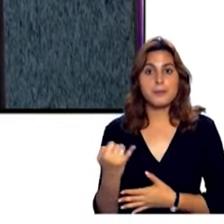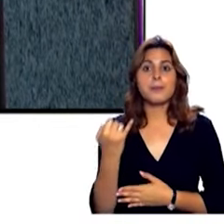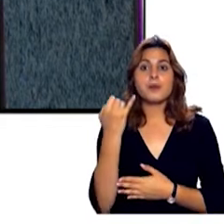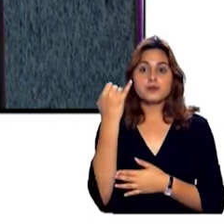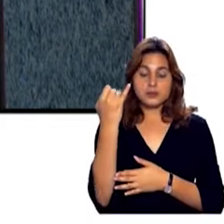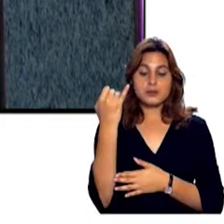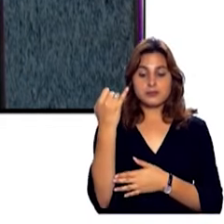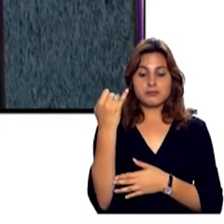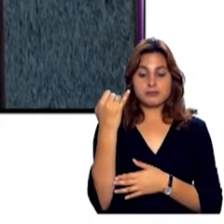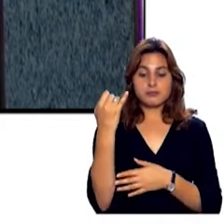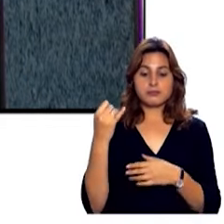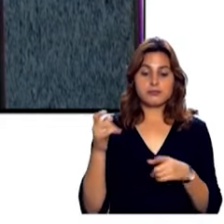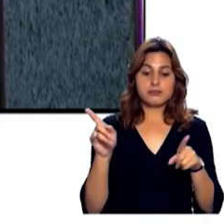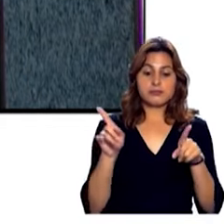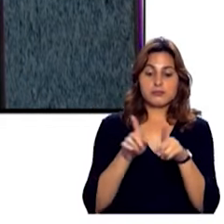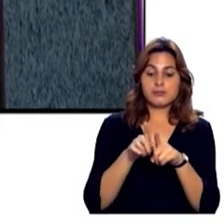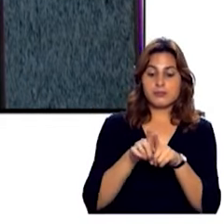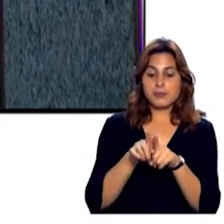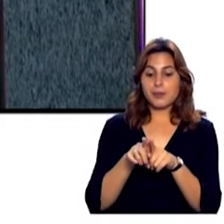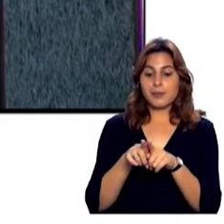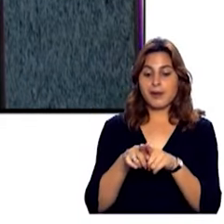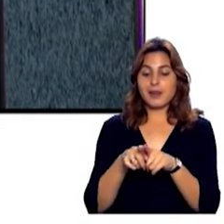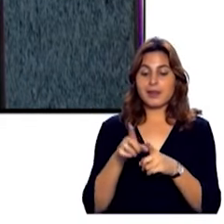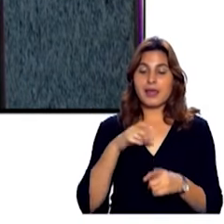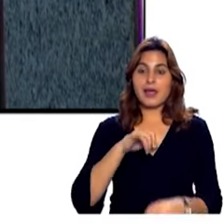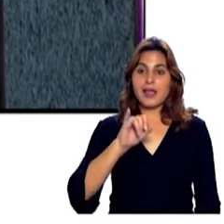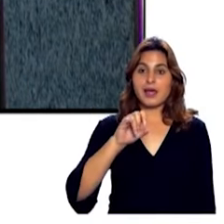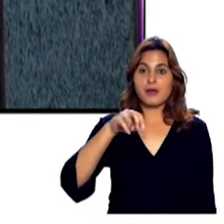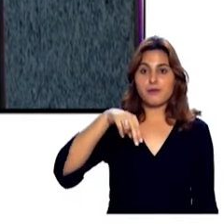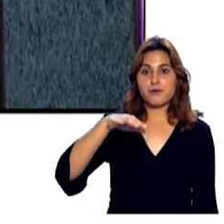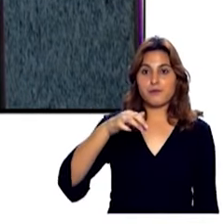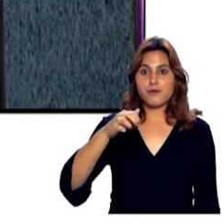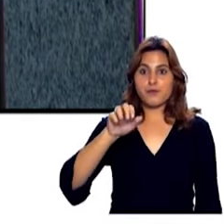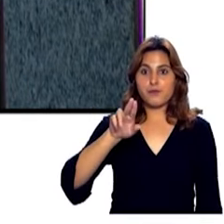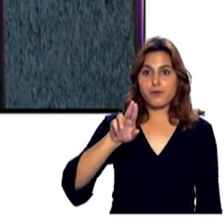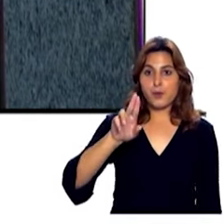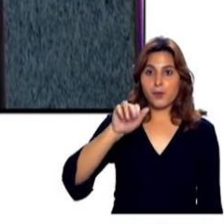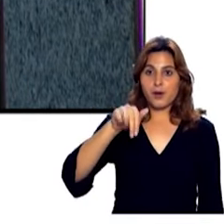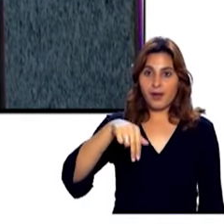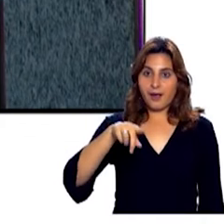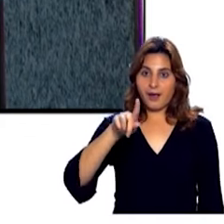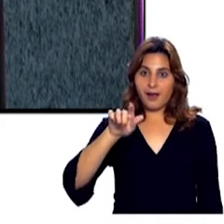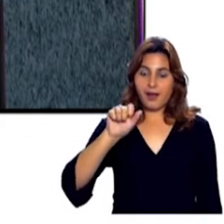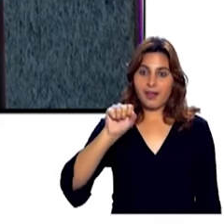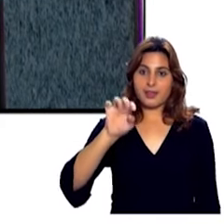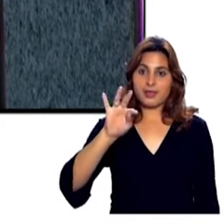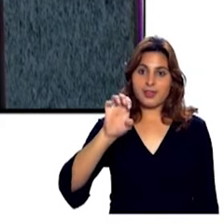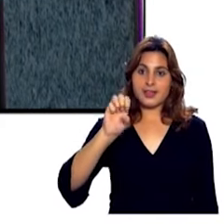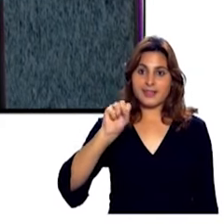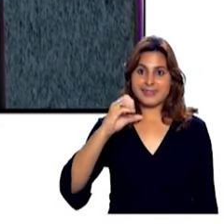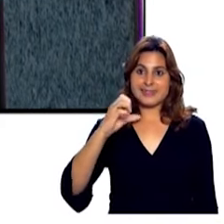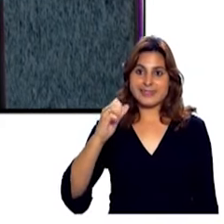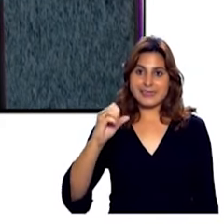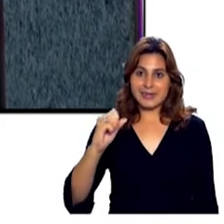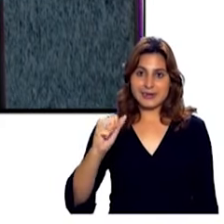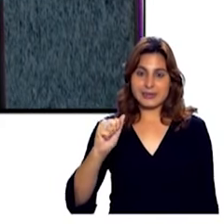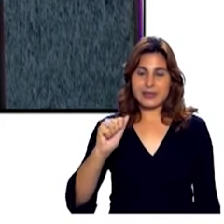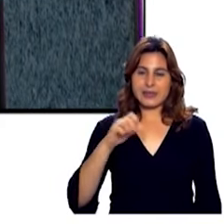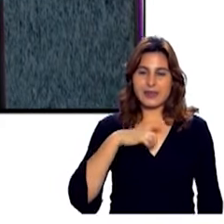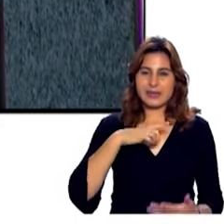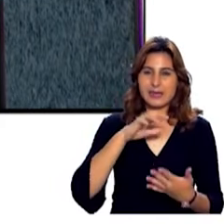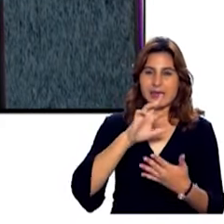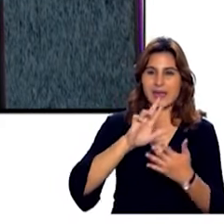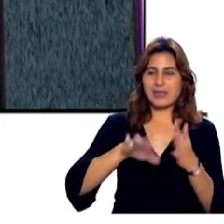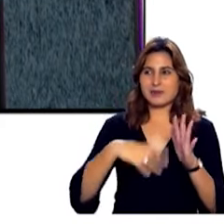questão e a não manifesta infond teça uma a a inexistência de uma infundada